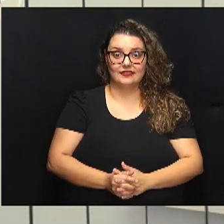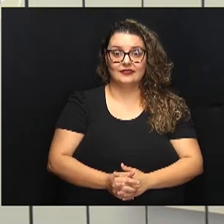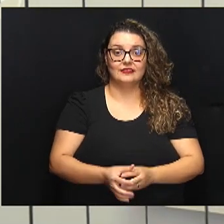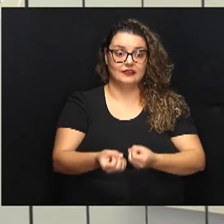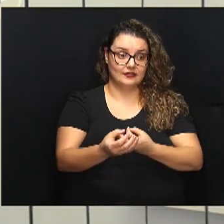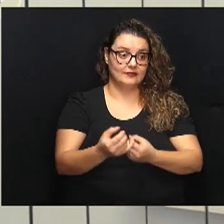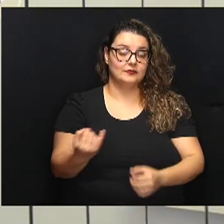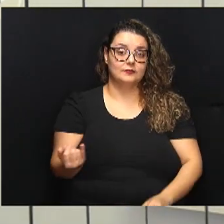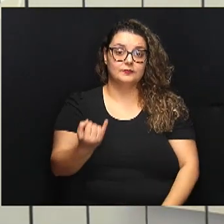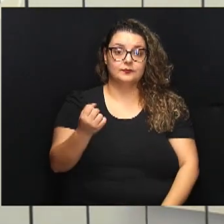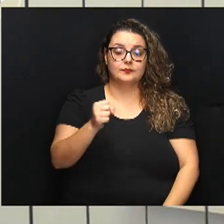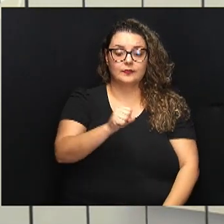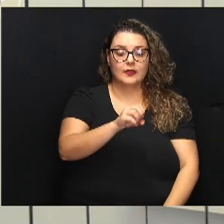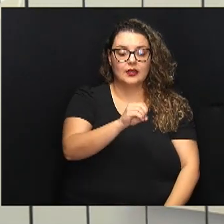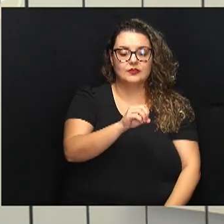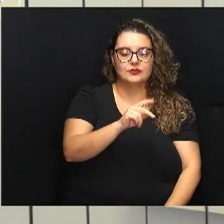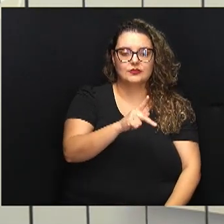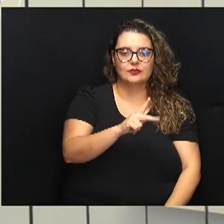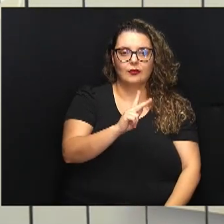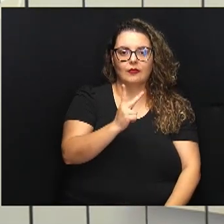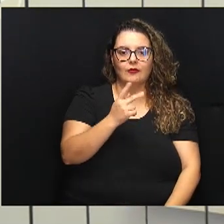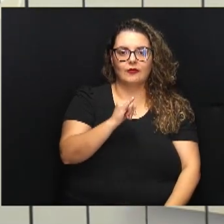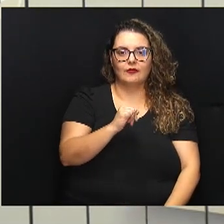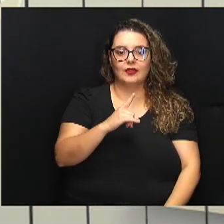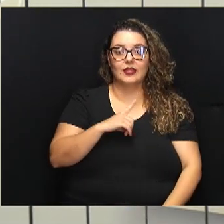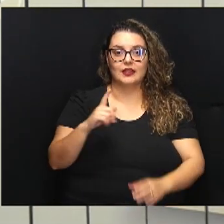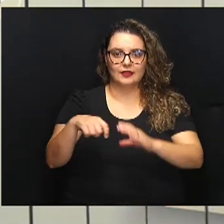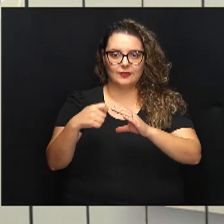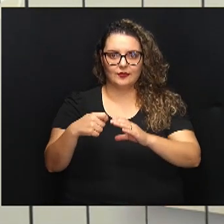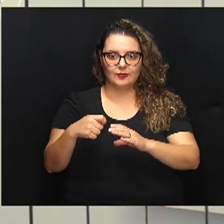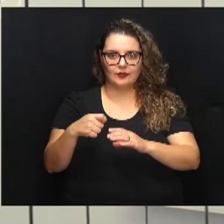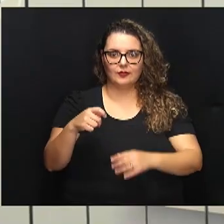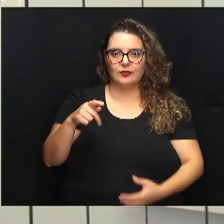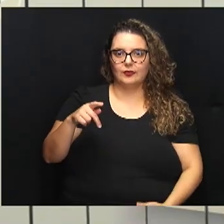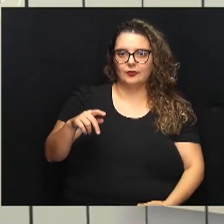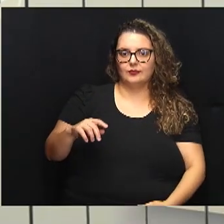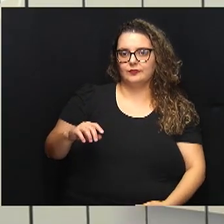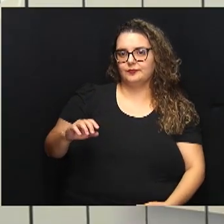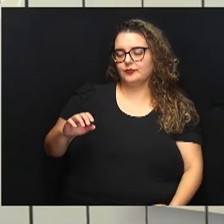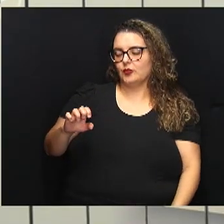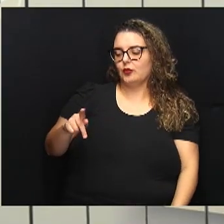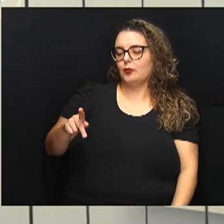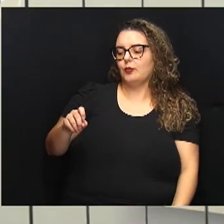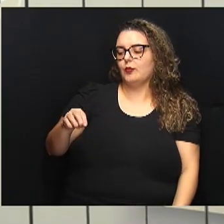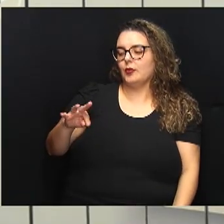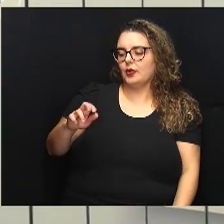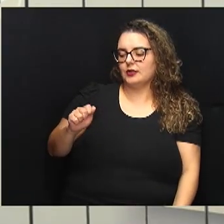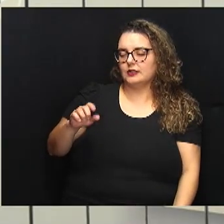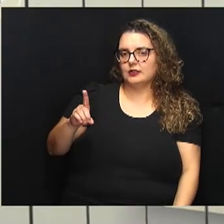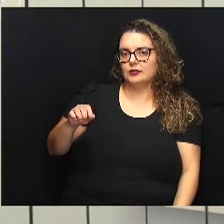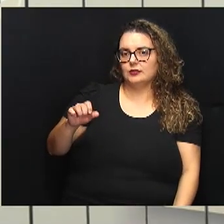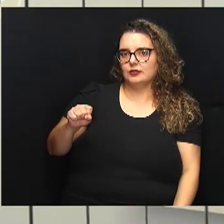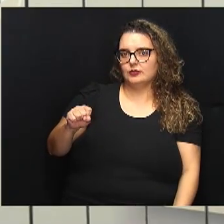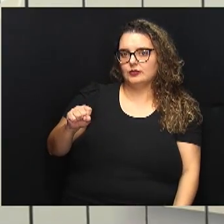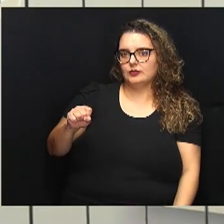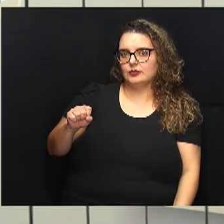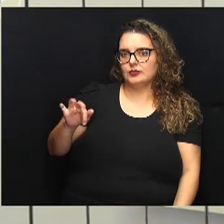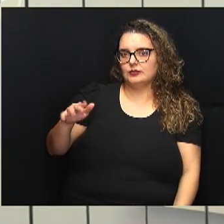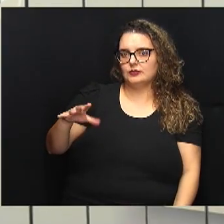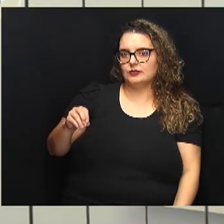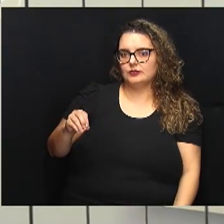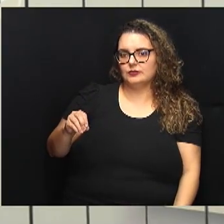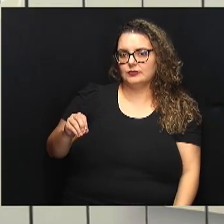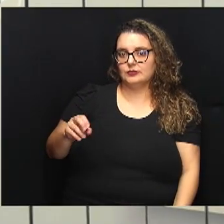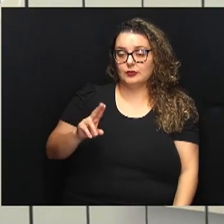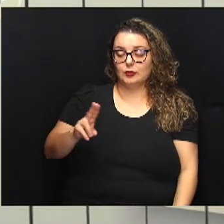fundamental. Ô, Sophie, tem um vídeo do Porta dos Fundos que eu gosto muito. Ele chama Instagramável. Então,